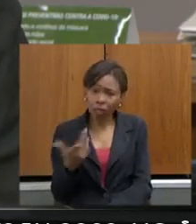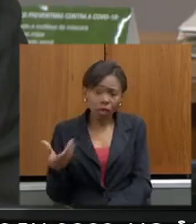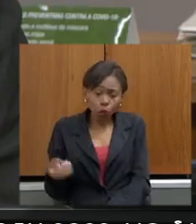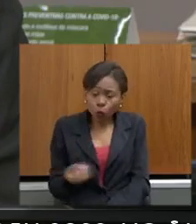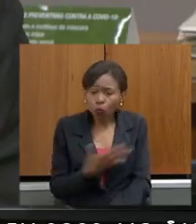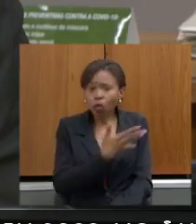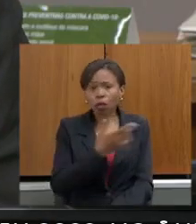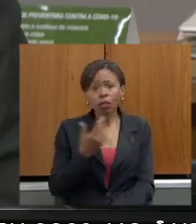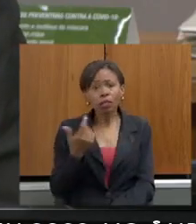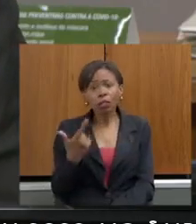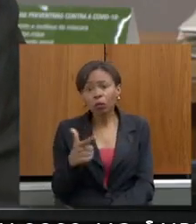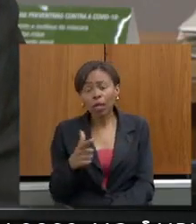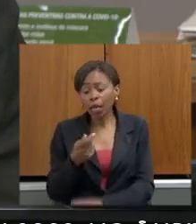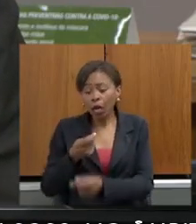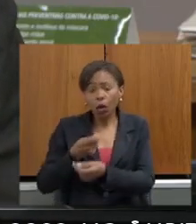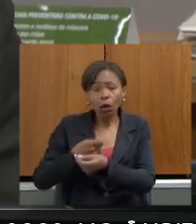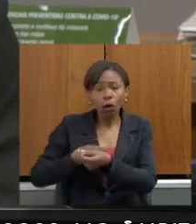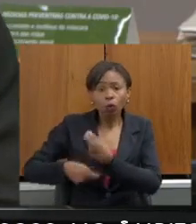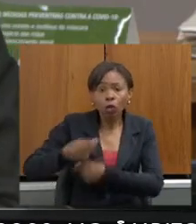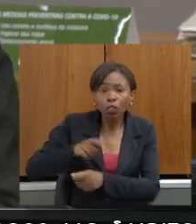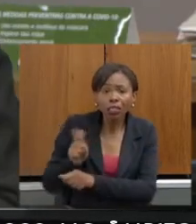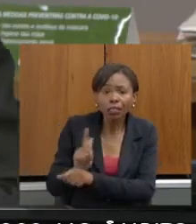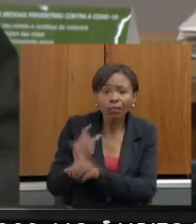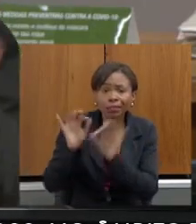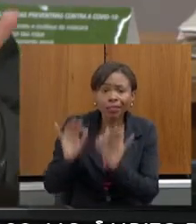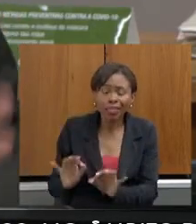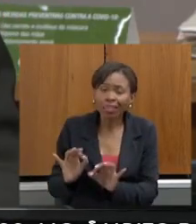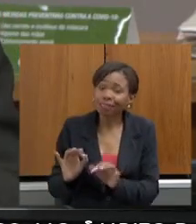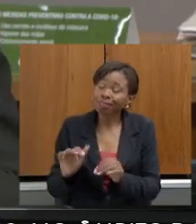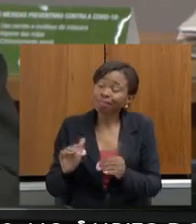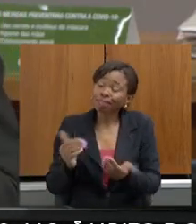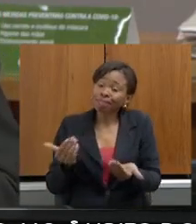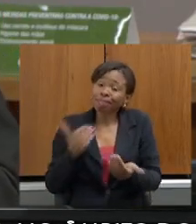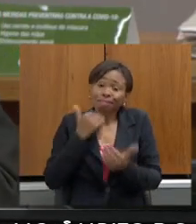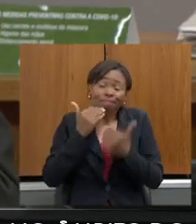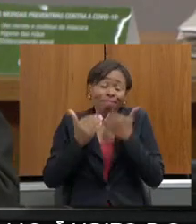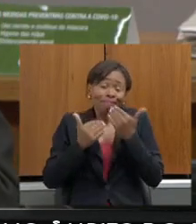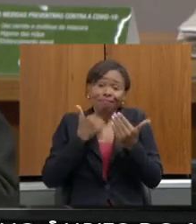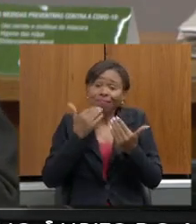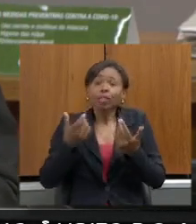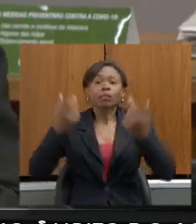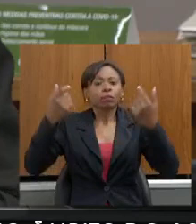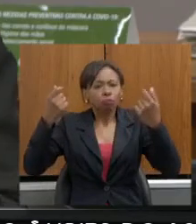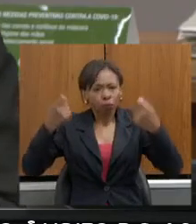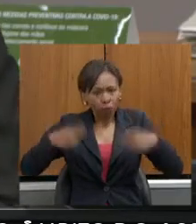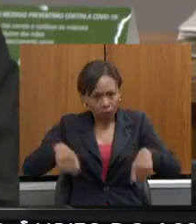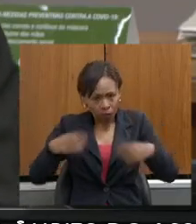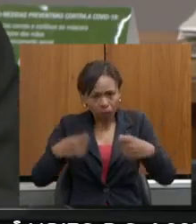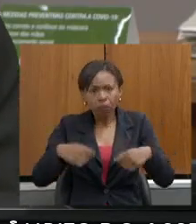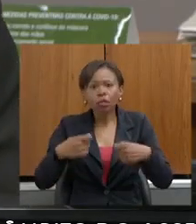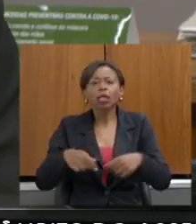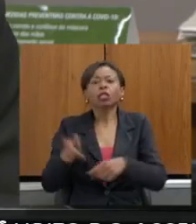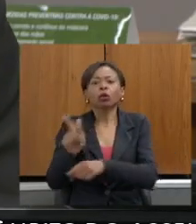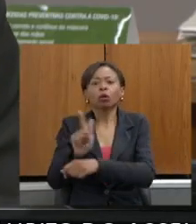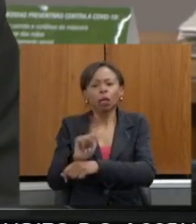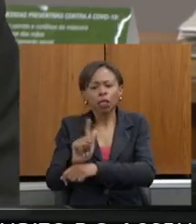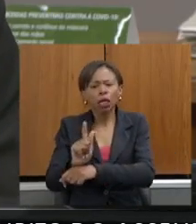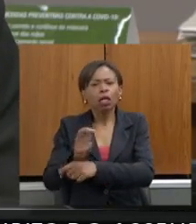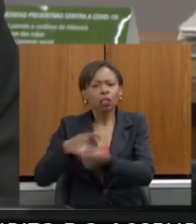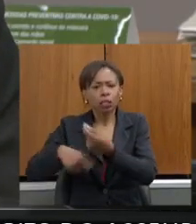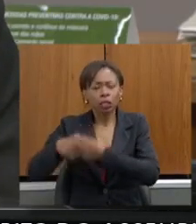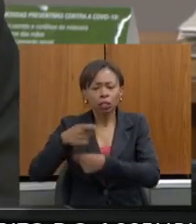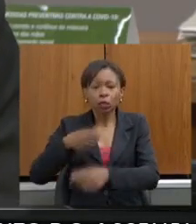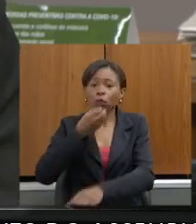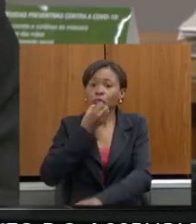adianta ficar jogando conversa mole por aí tem que ter gestão e tem que ter